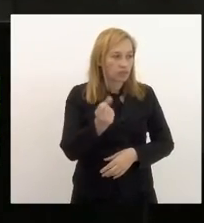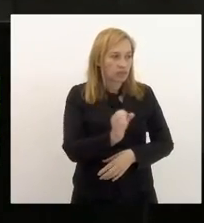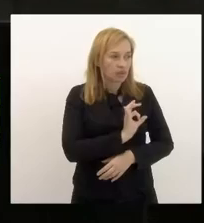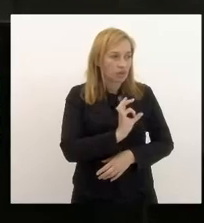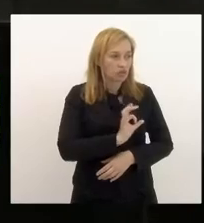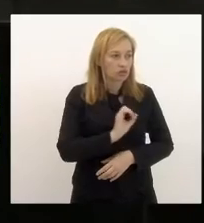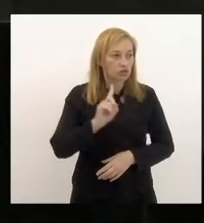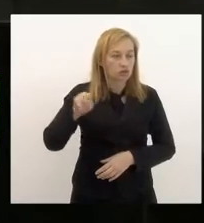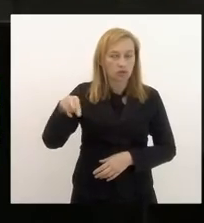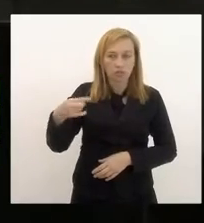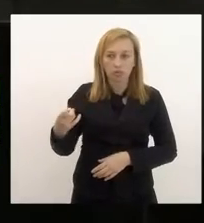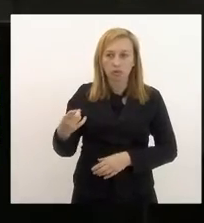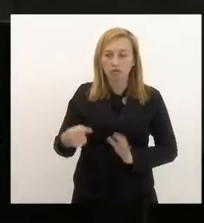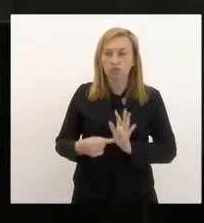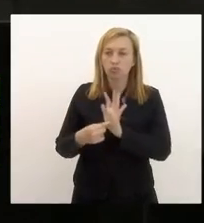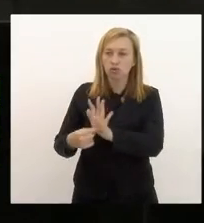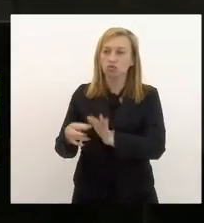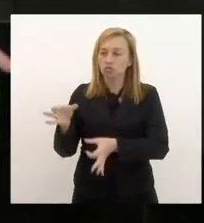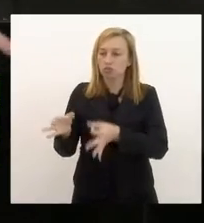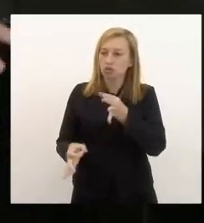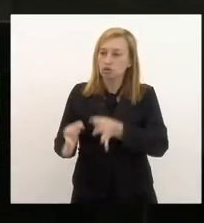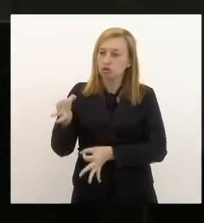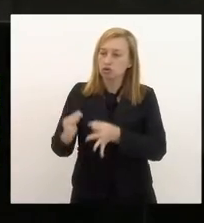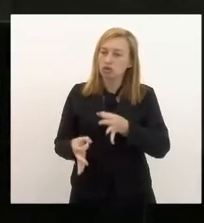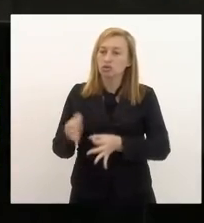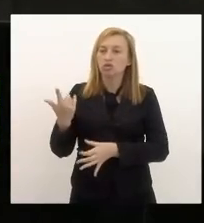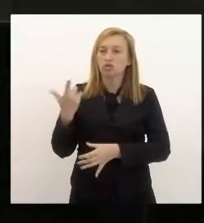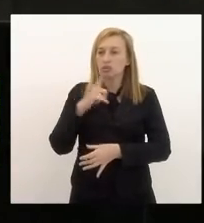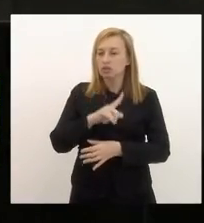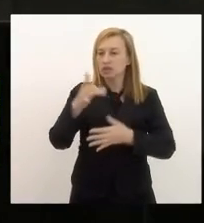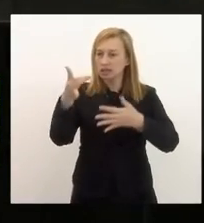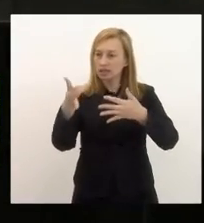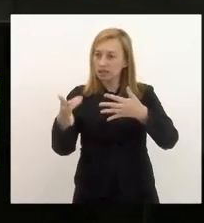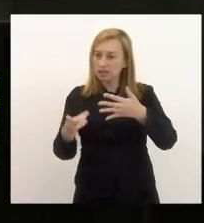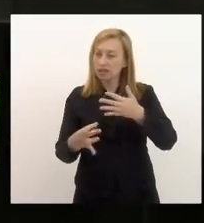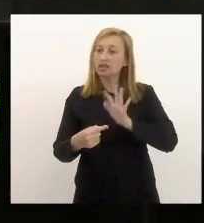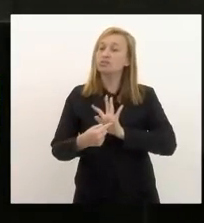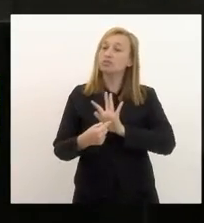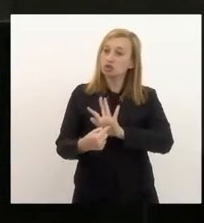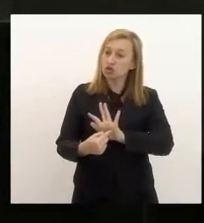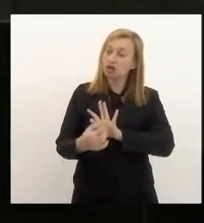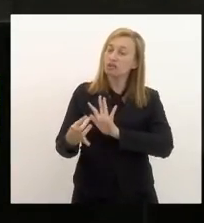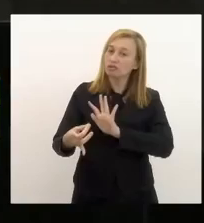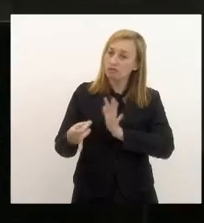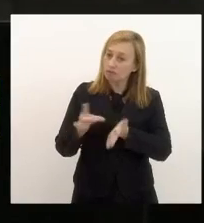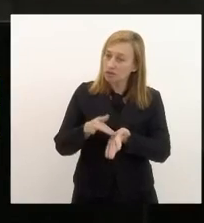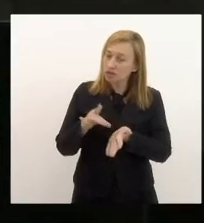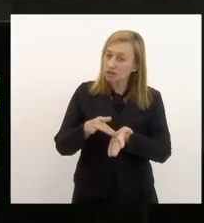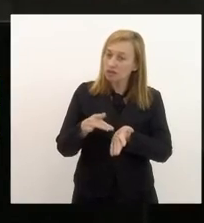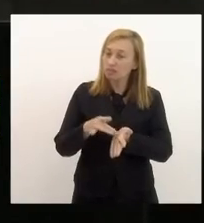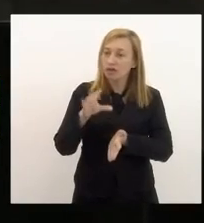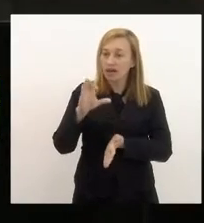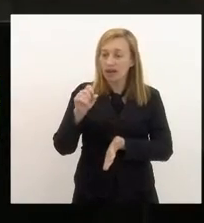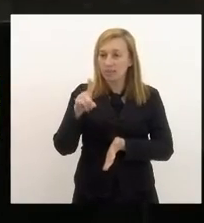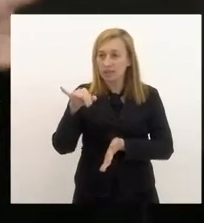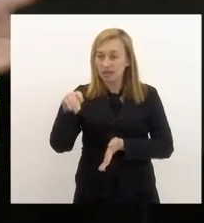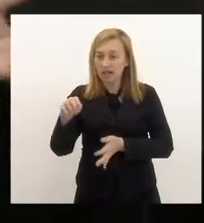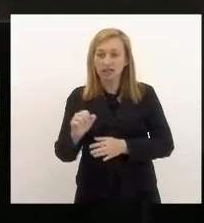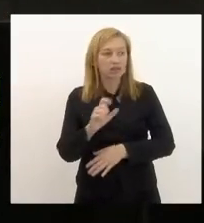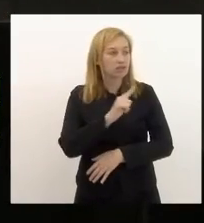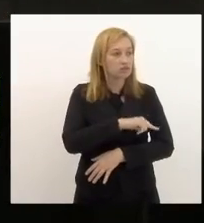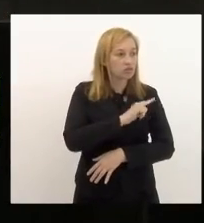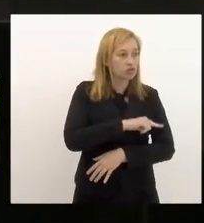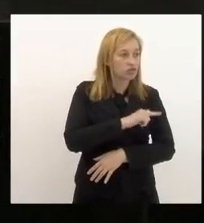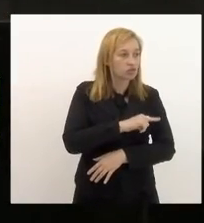que depois aprontou no tribunal de justiça e que nós conseguimos detalhar E demonstrar o estado de calamidade da gestão do